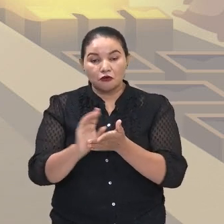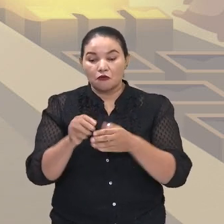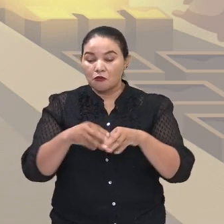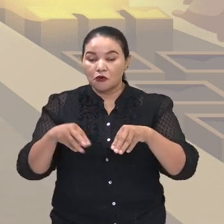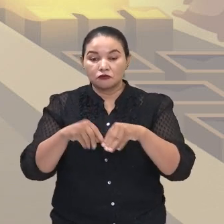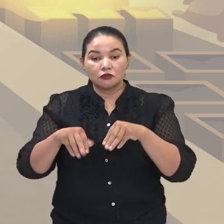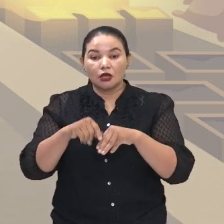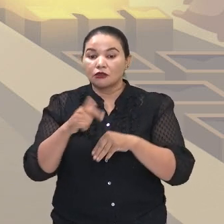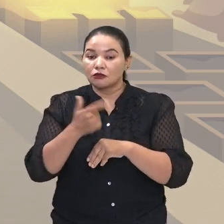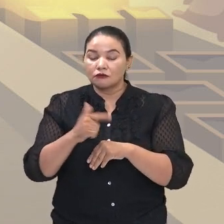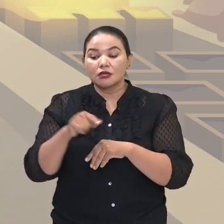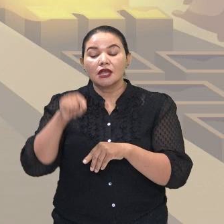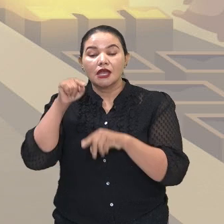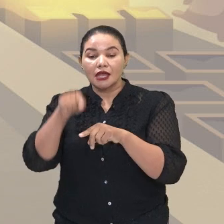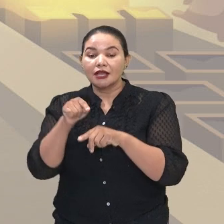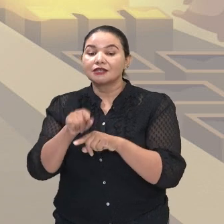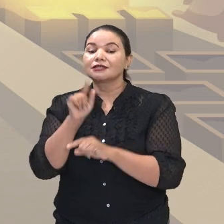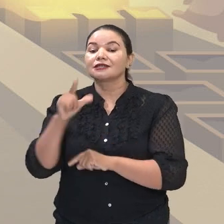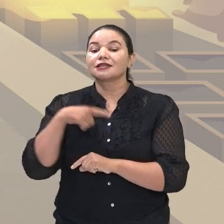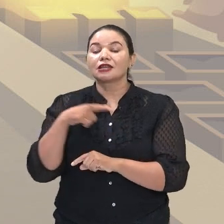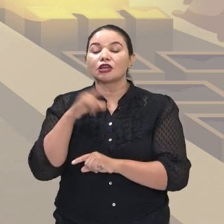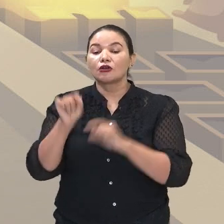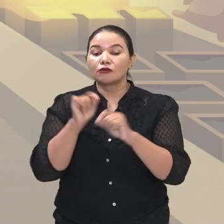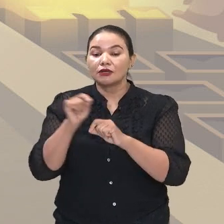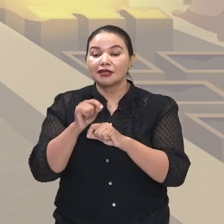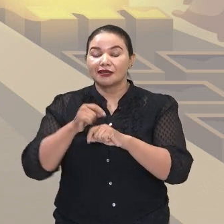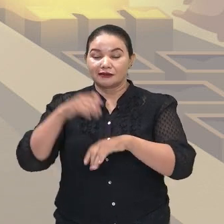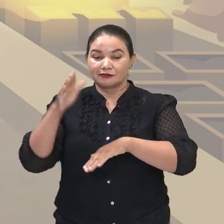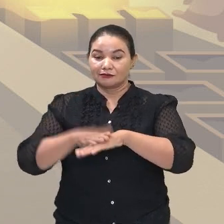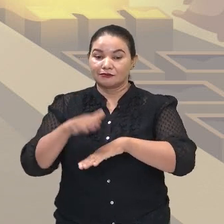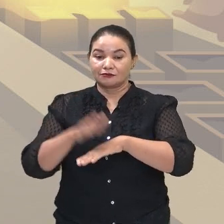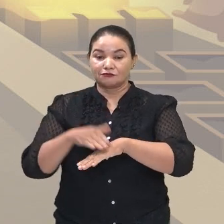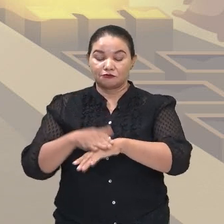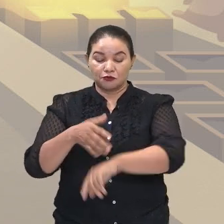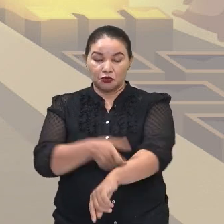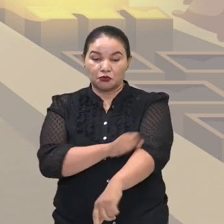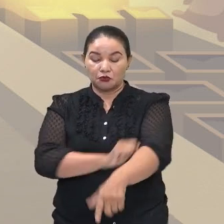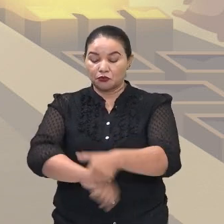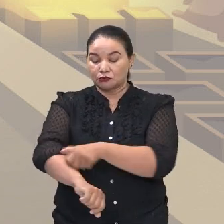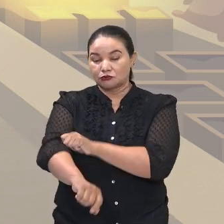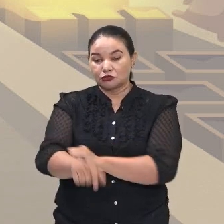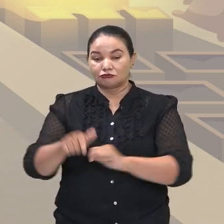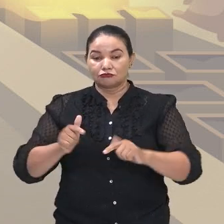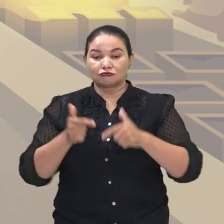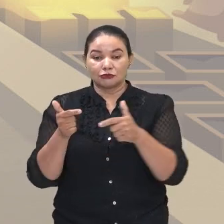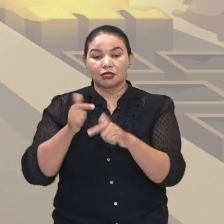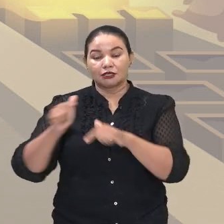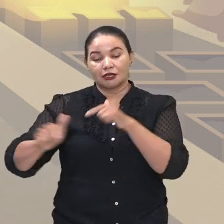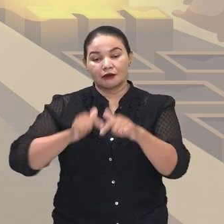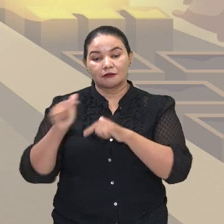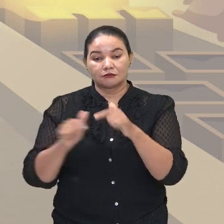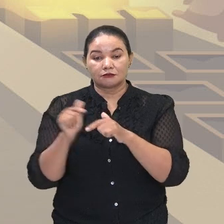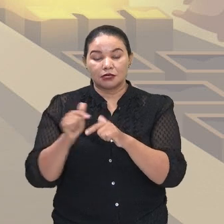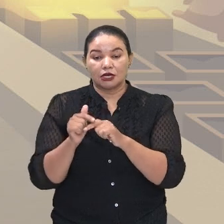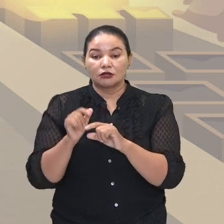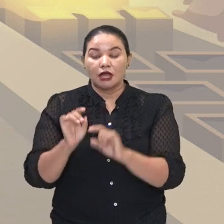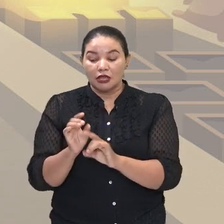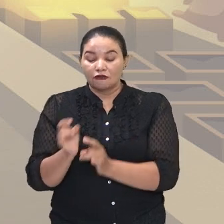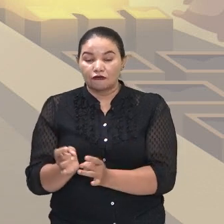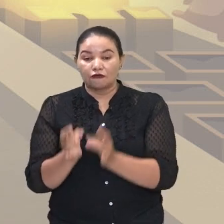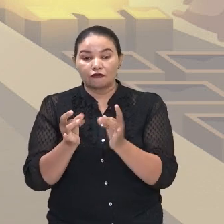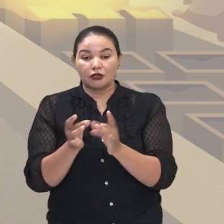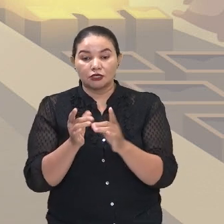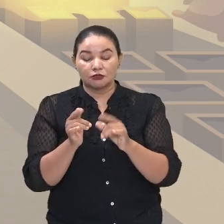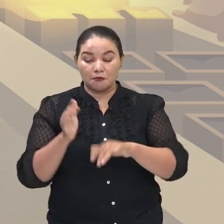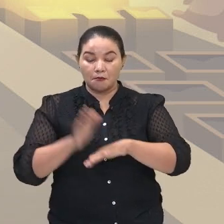o proletariado tem? Ele tem a sua força de trabalho. Então, o proletariado vende a sua força de